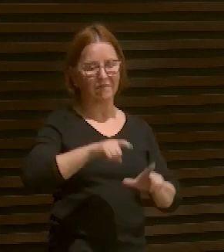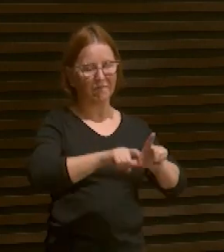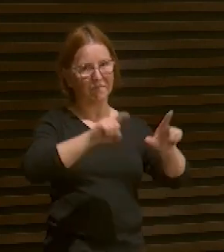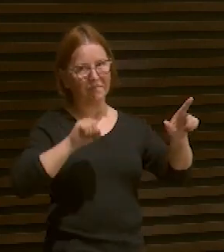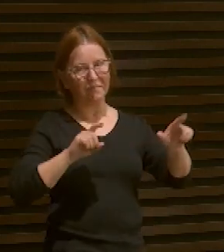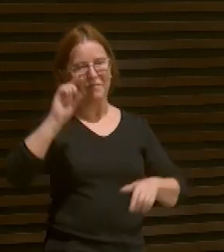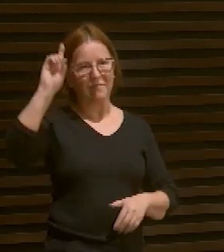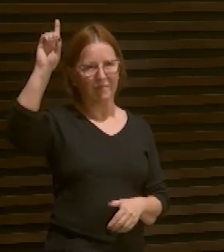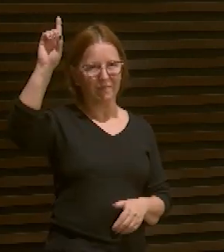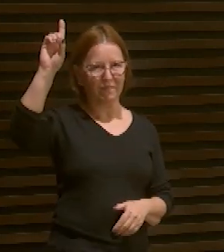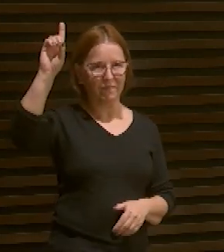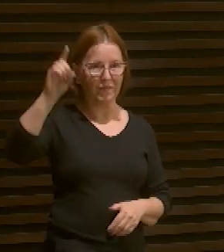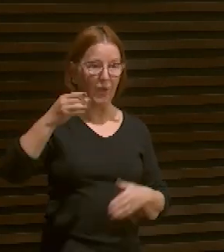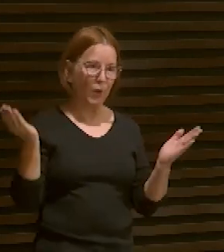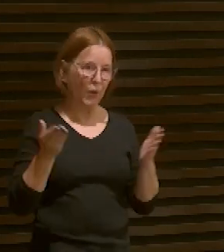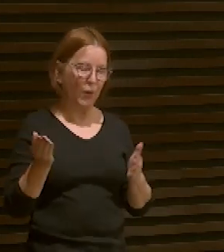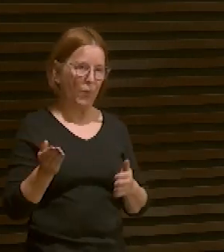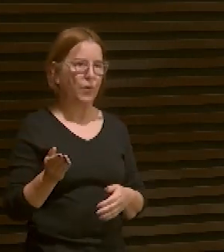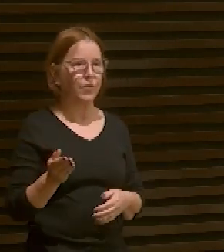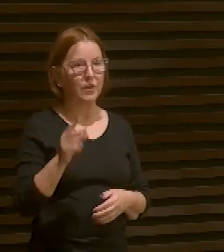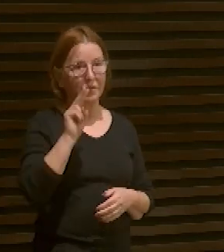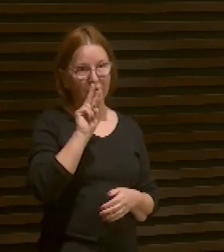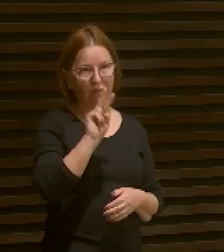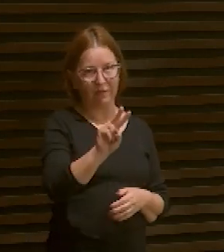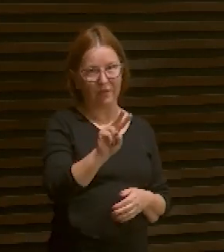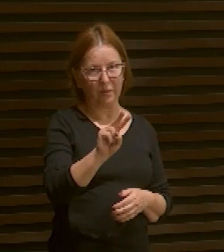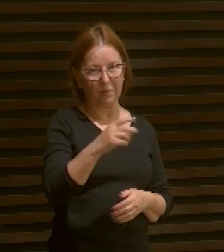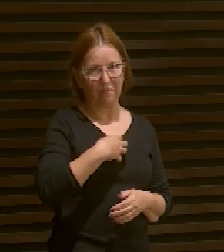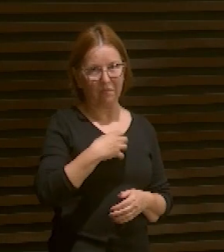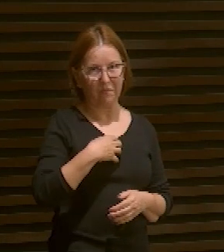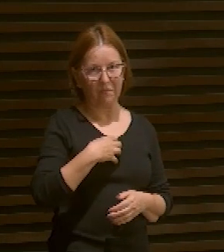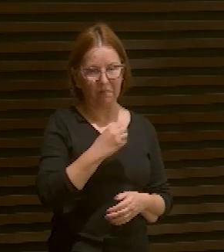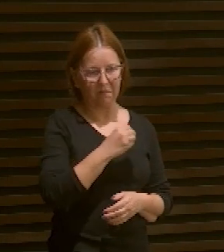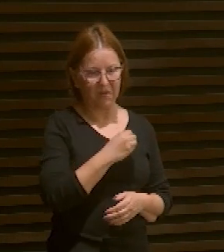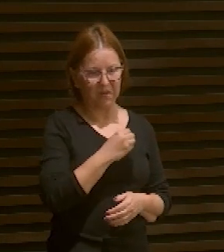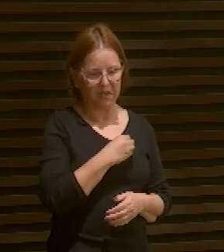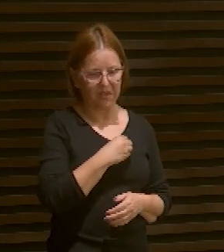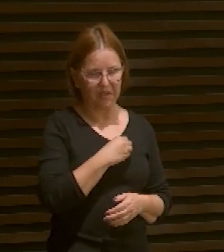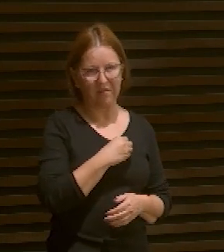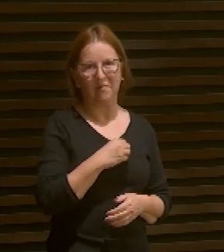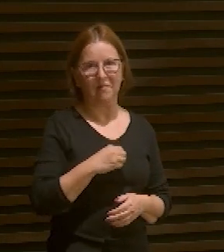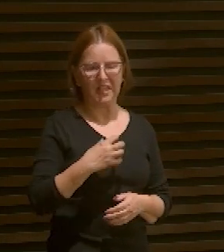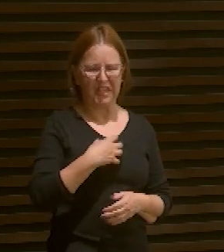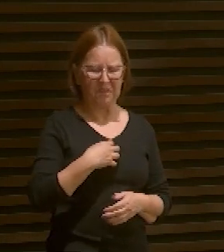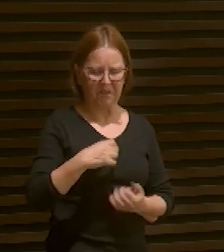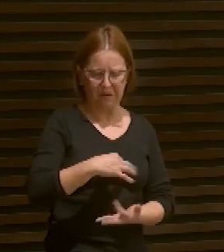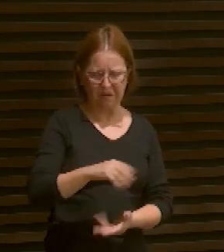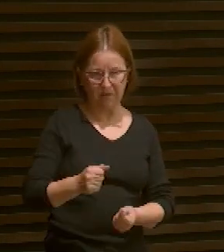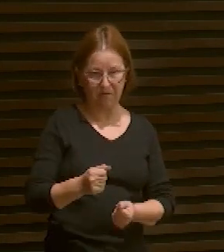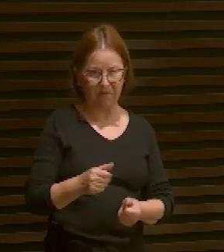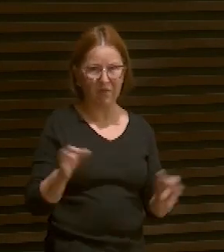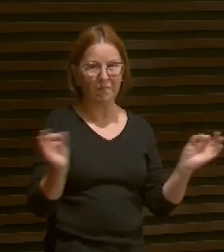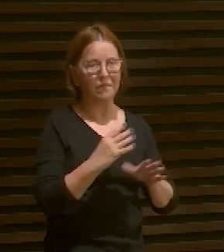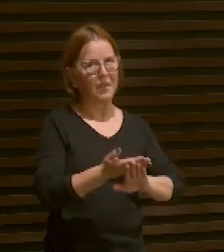de Deus. E hoje nós vemos uma natureza caída, uma natureza terrena, totalmente